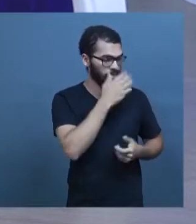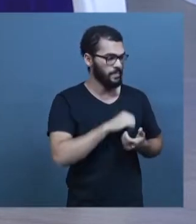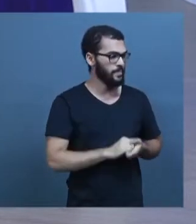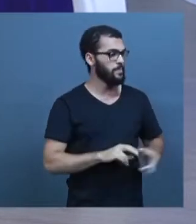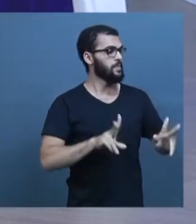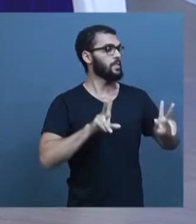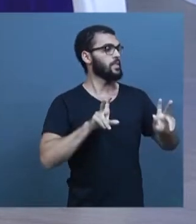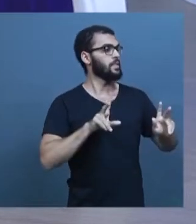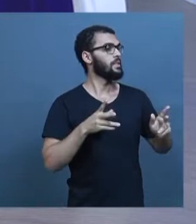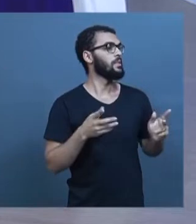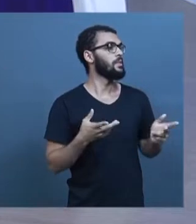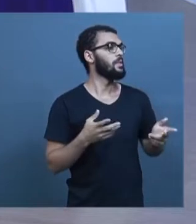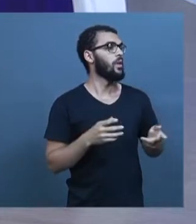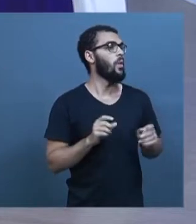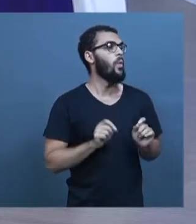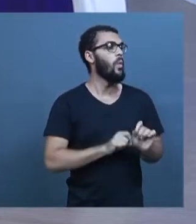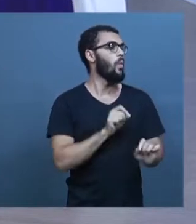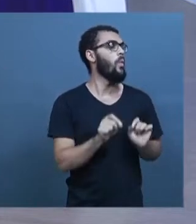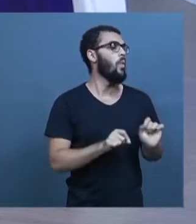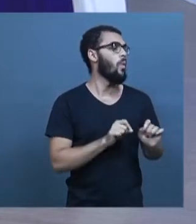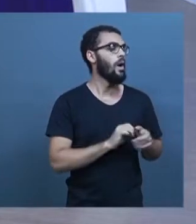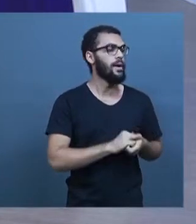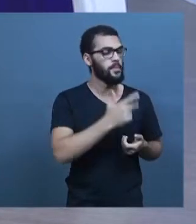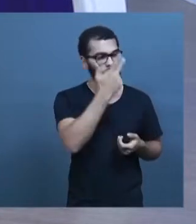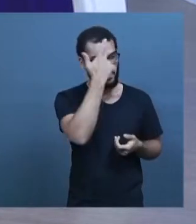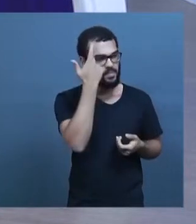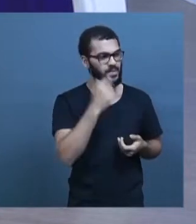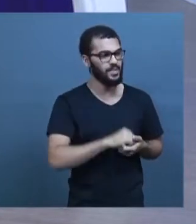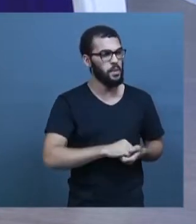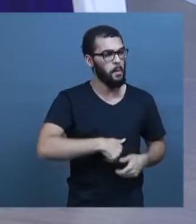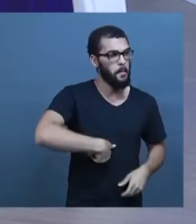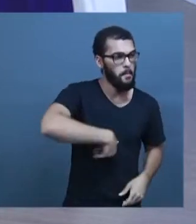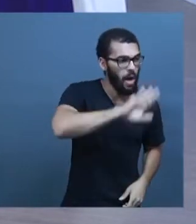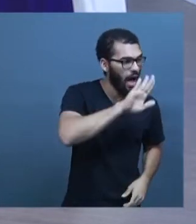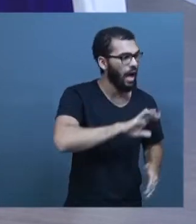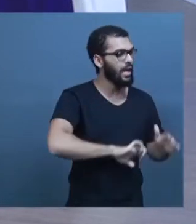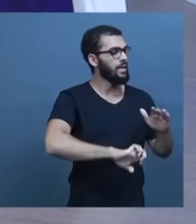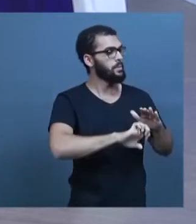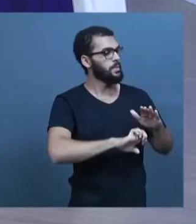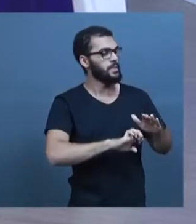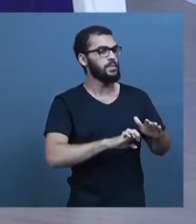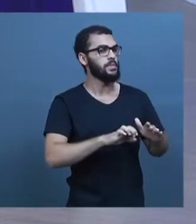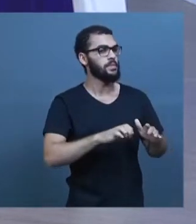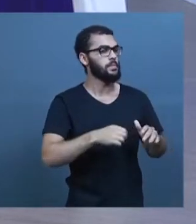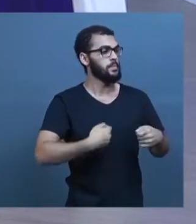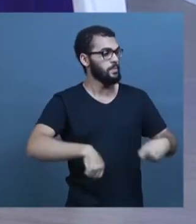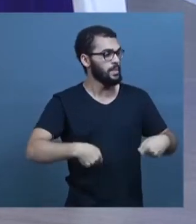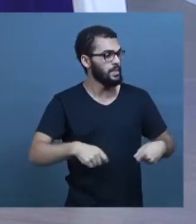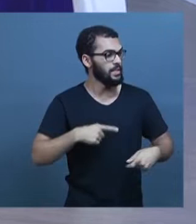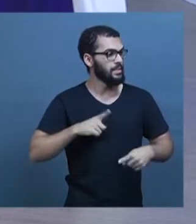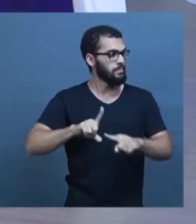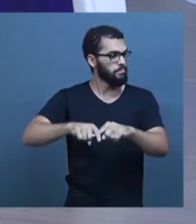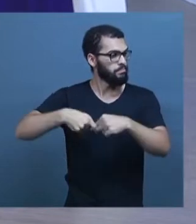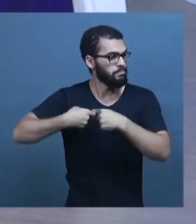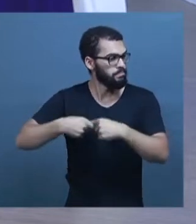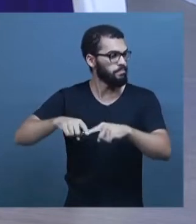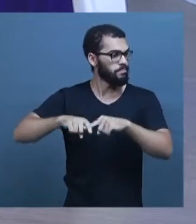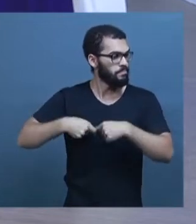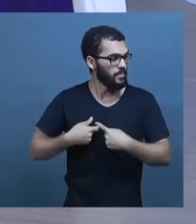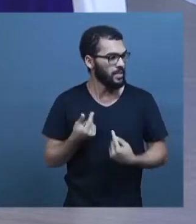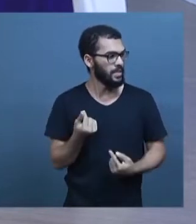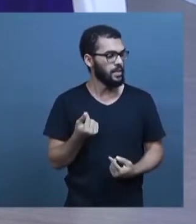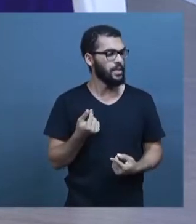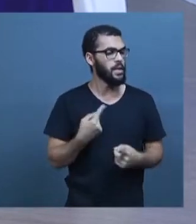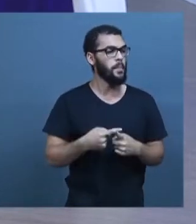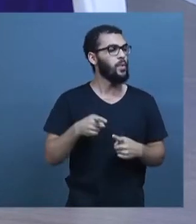sobre o que mais leva, no caso, algumas empresas buscarem financiamento junto aos bancos e esse financiamento ser